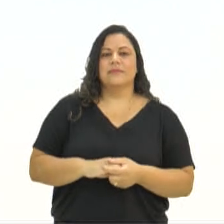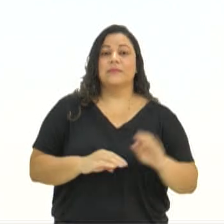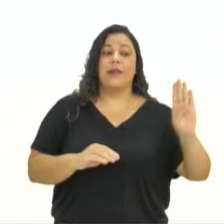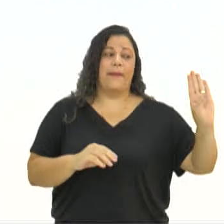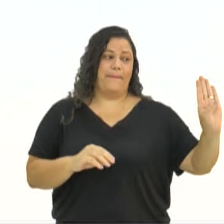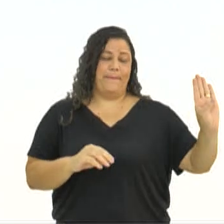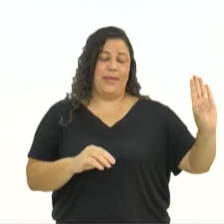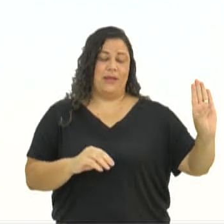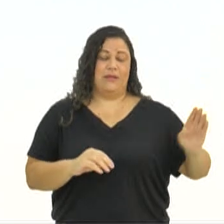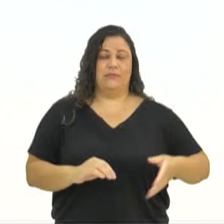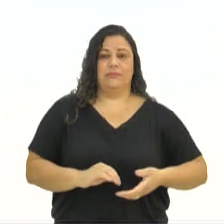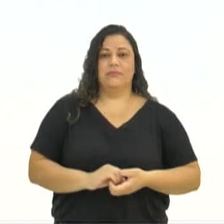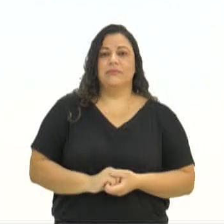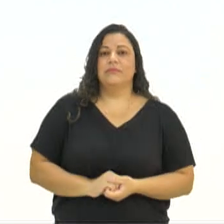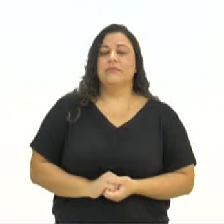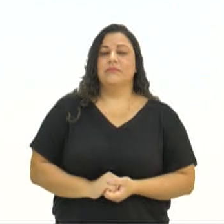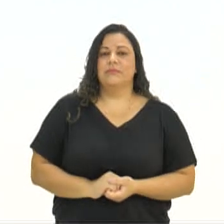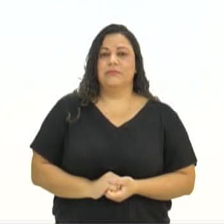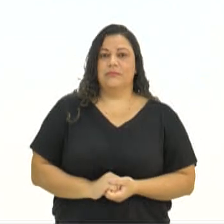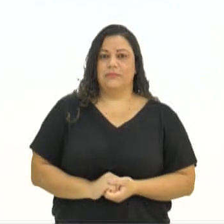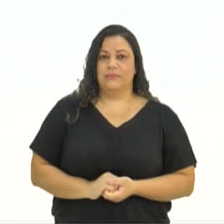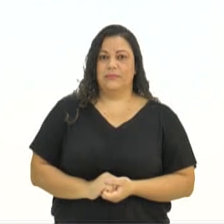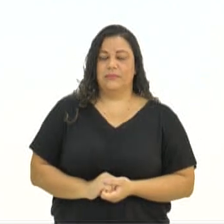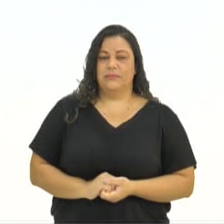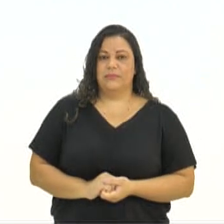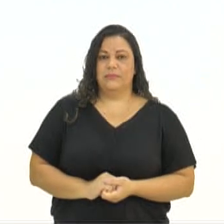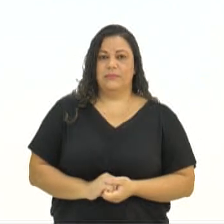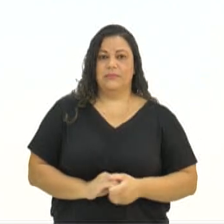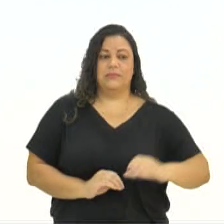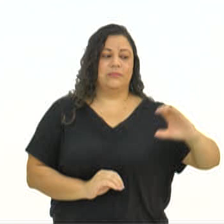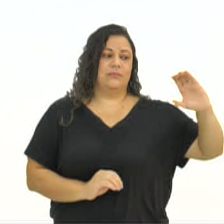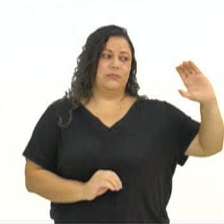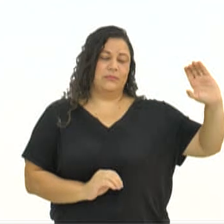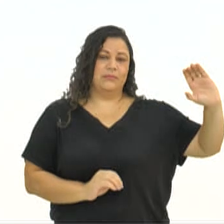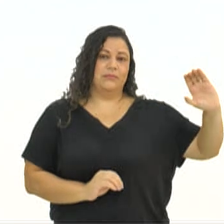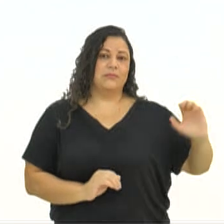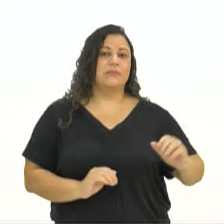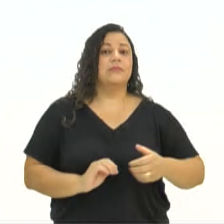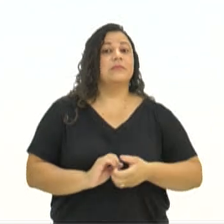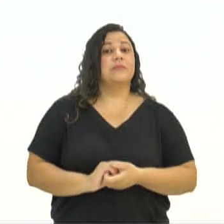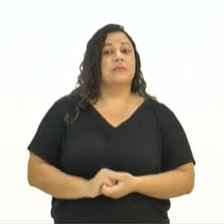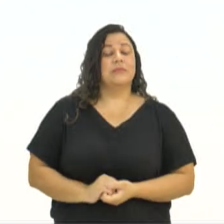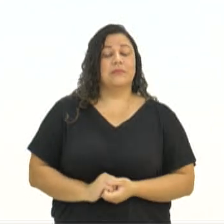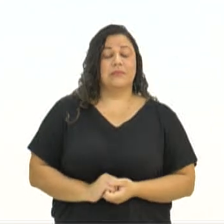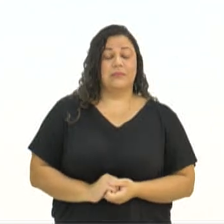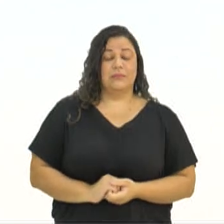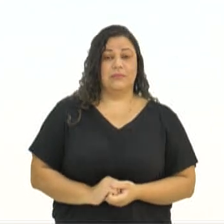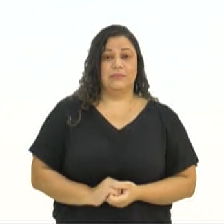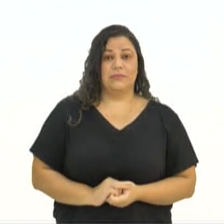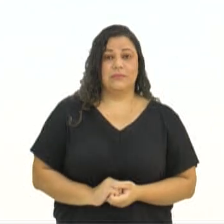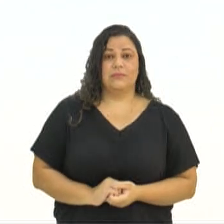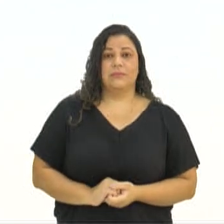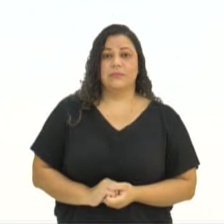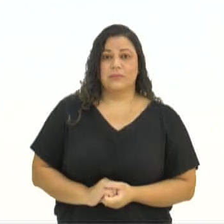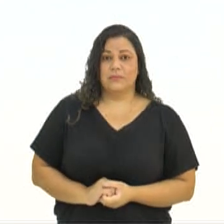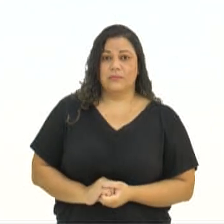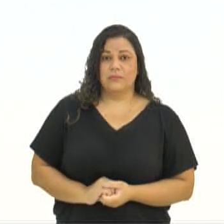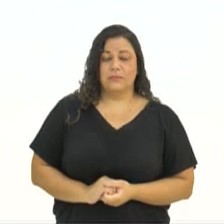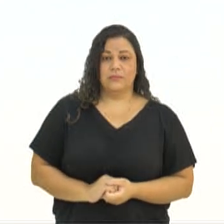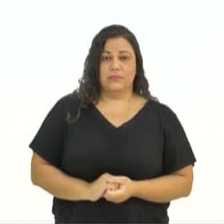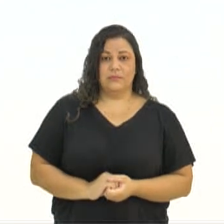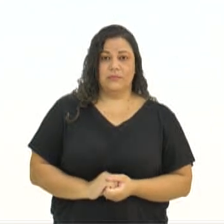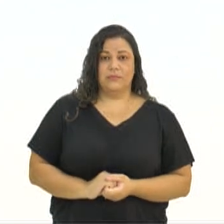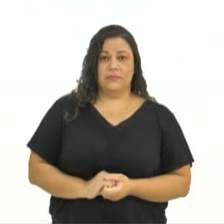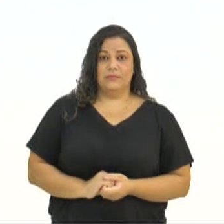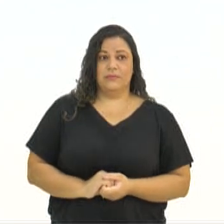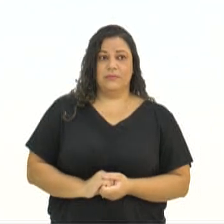a intenção de instigar ao telespectador? Ou letra C, a ser uma campanha publicitária sobre a obra